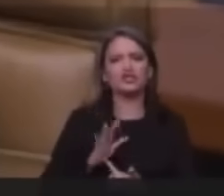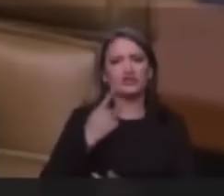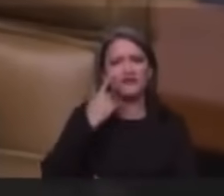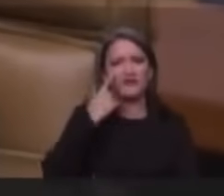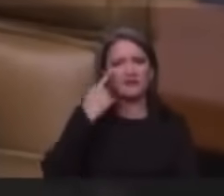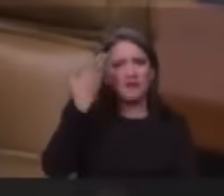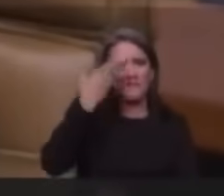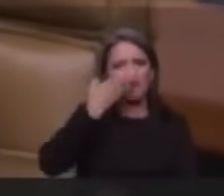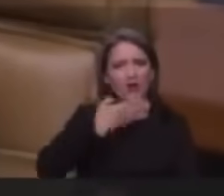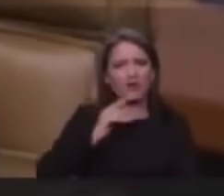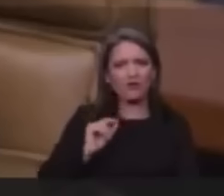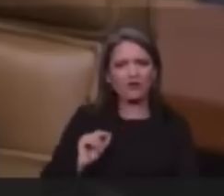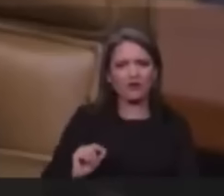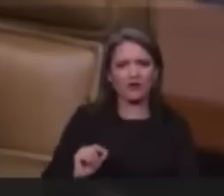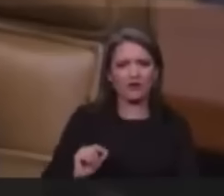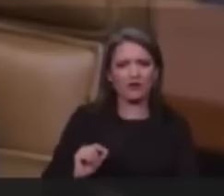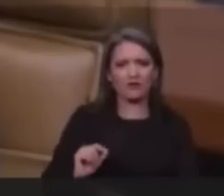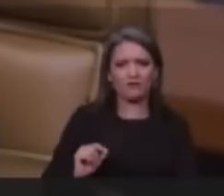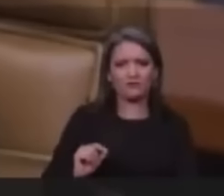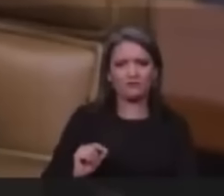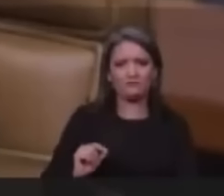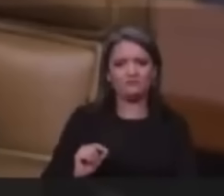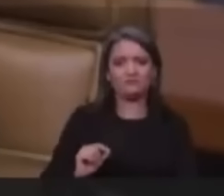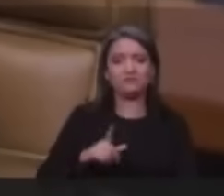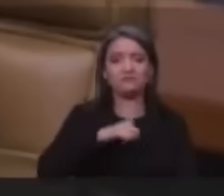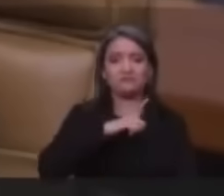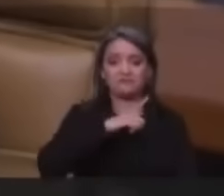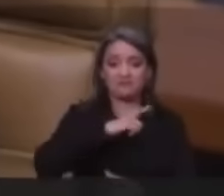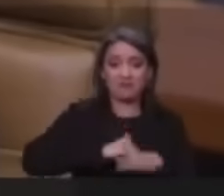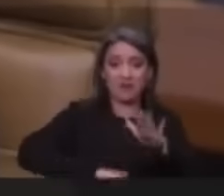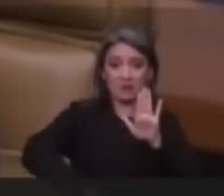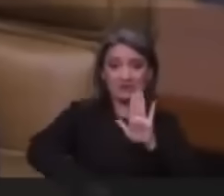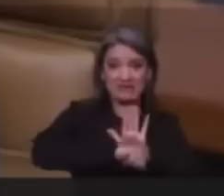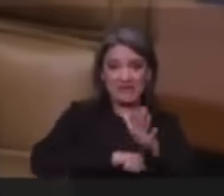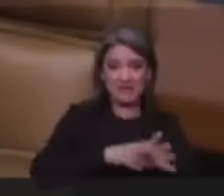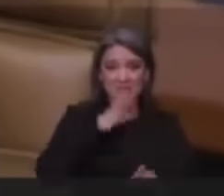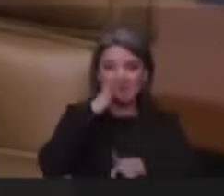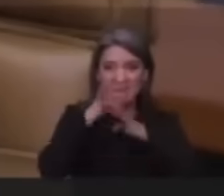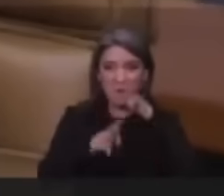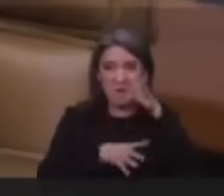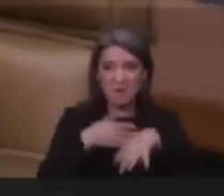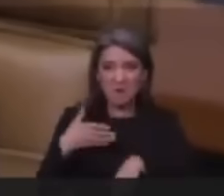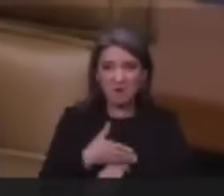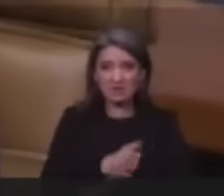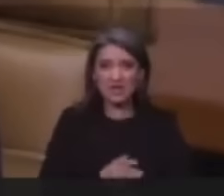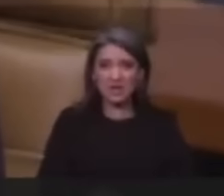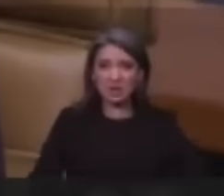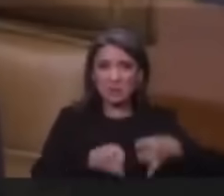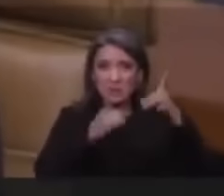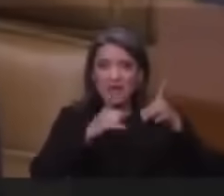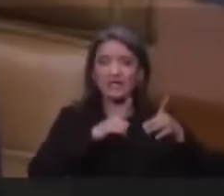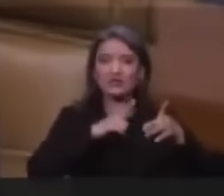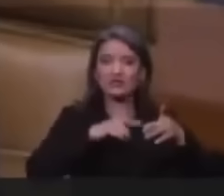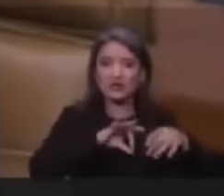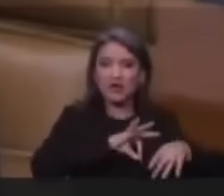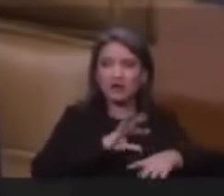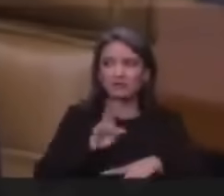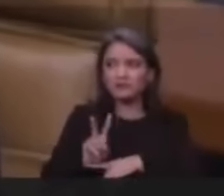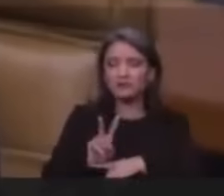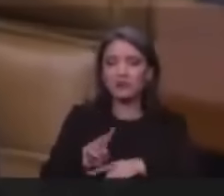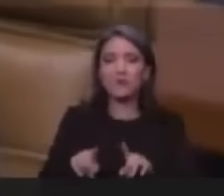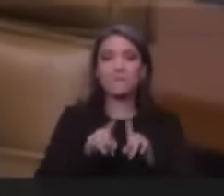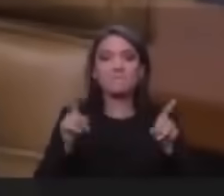não tem a menor dúvida a entrada criminosa e golpista num prédio onde havia bloqueios em dinâmica de